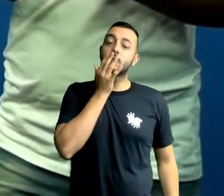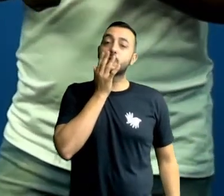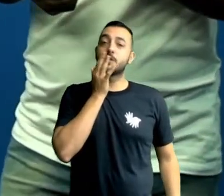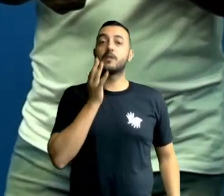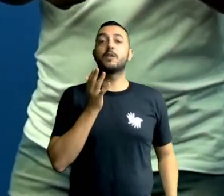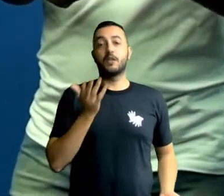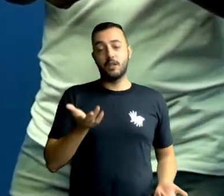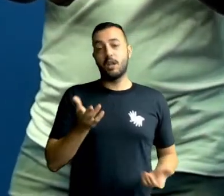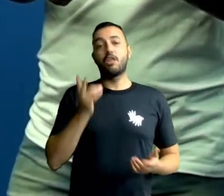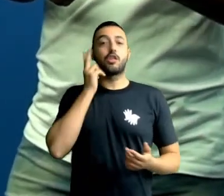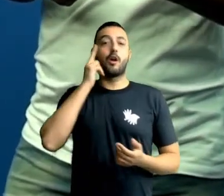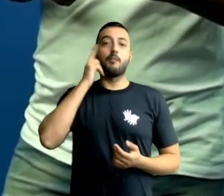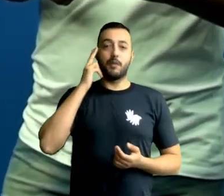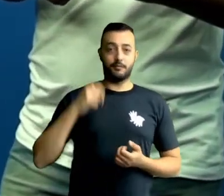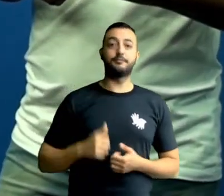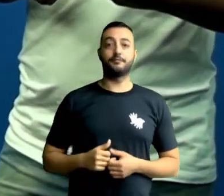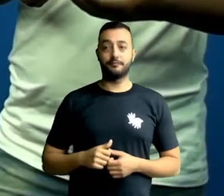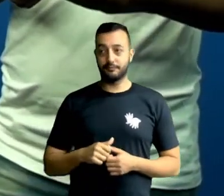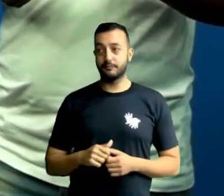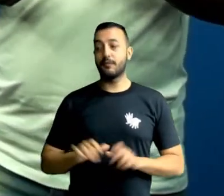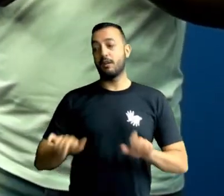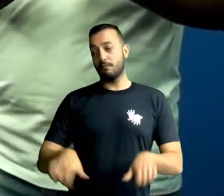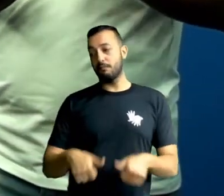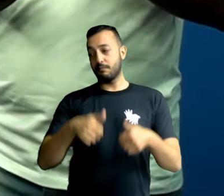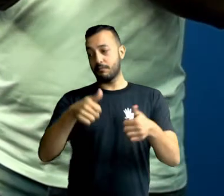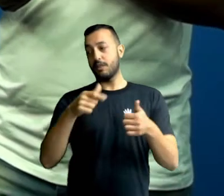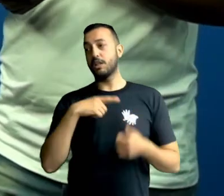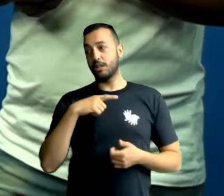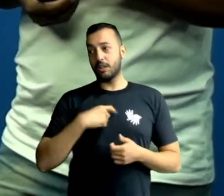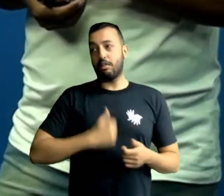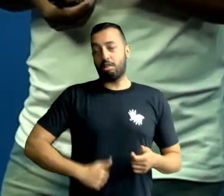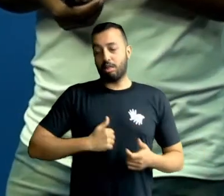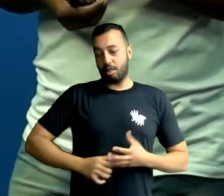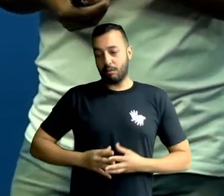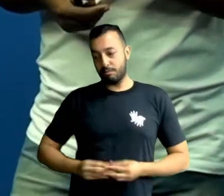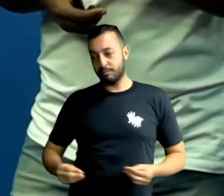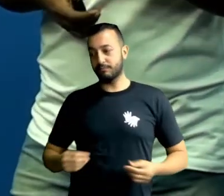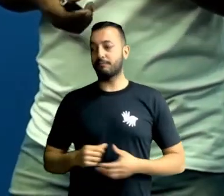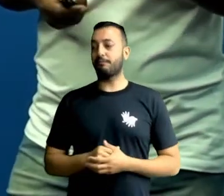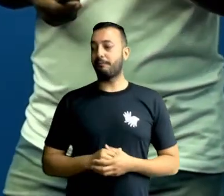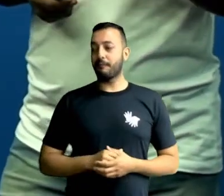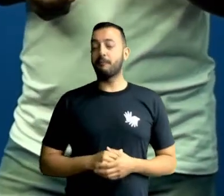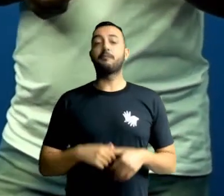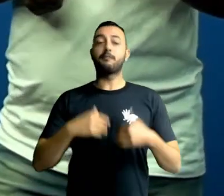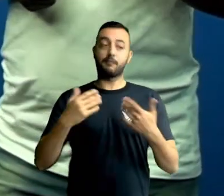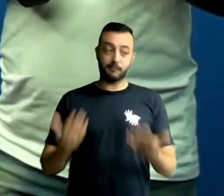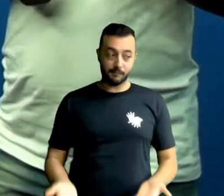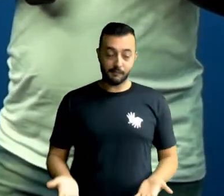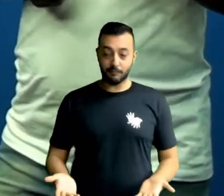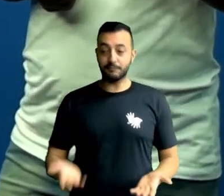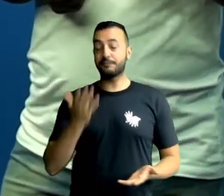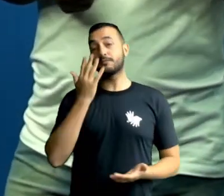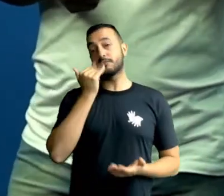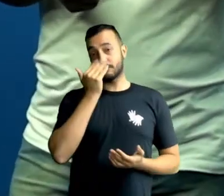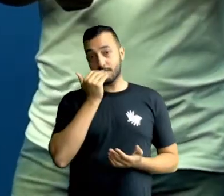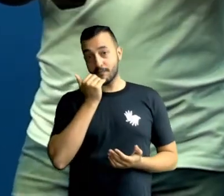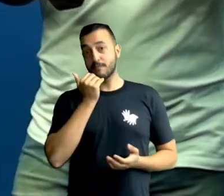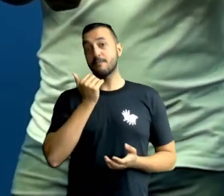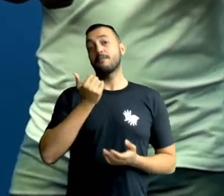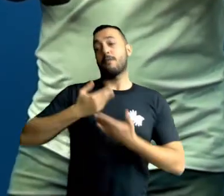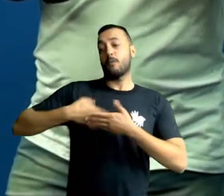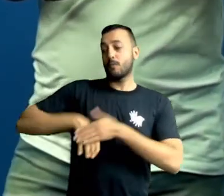e textura normais. E vai melhorar daquela diarreia. Portanto,